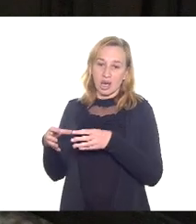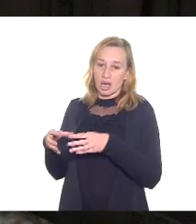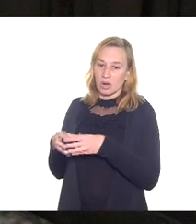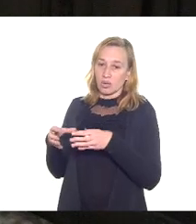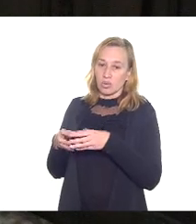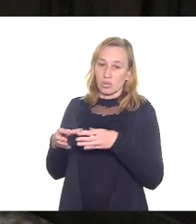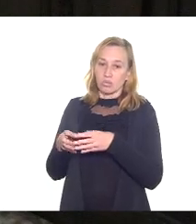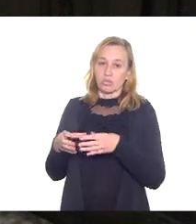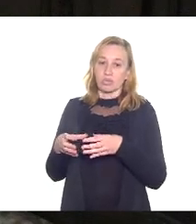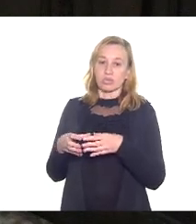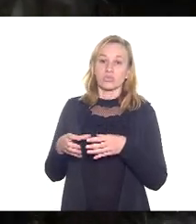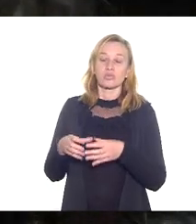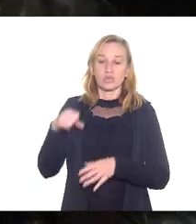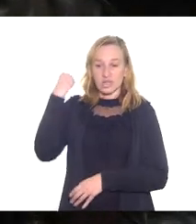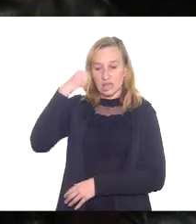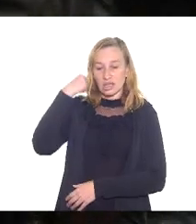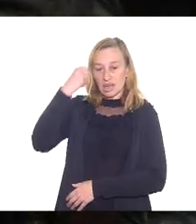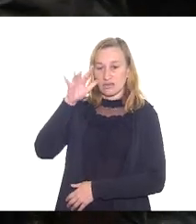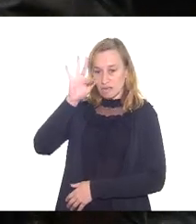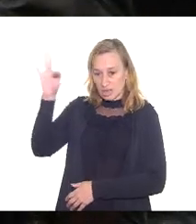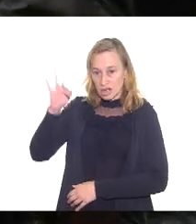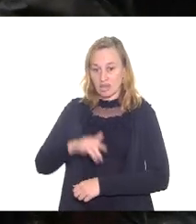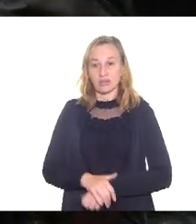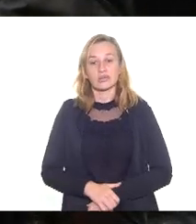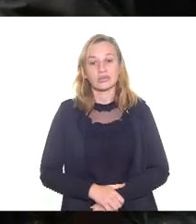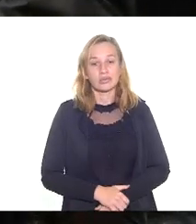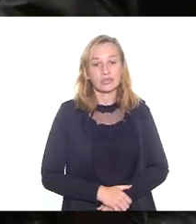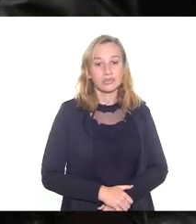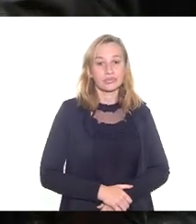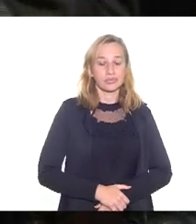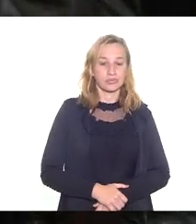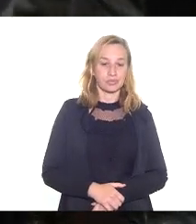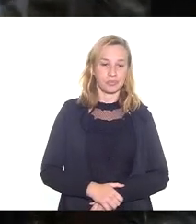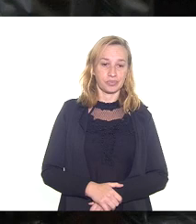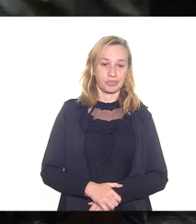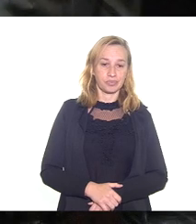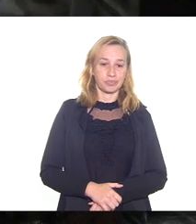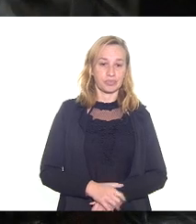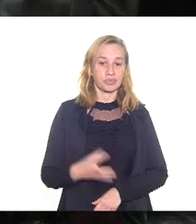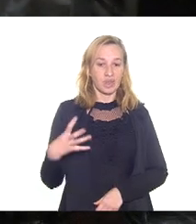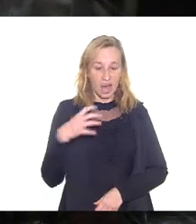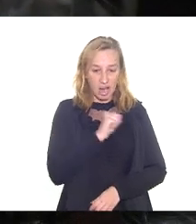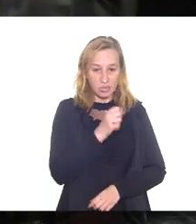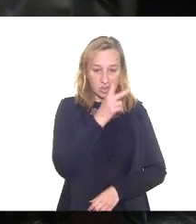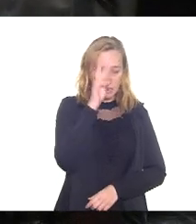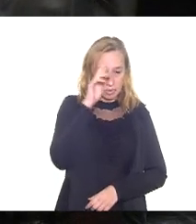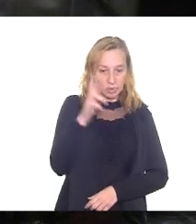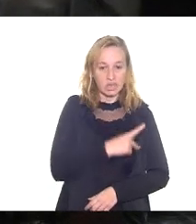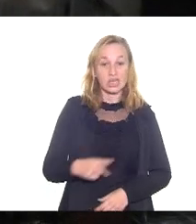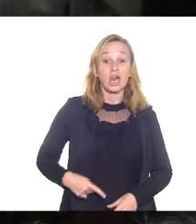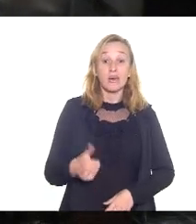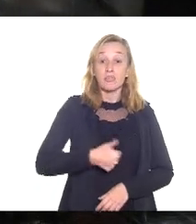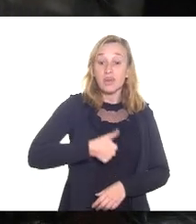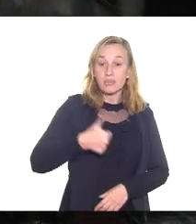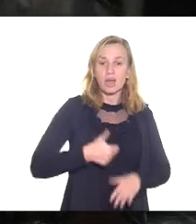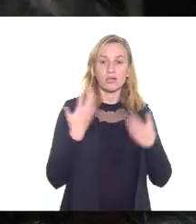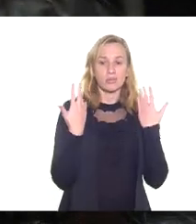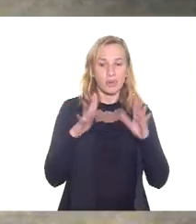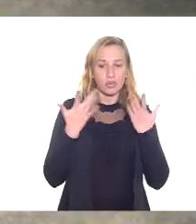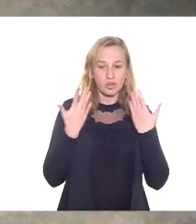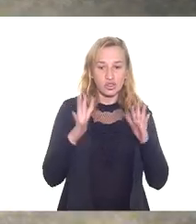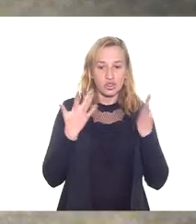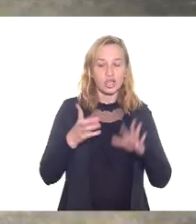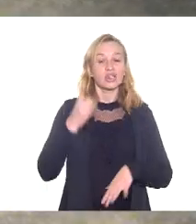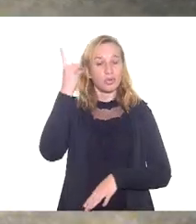Muito obrigado, presidente. Presidente, ok, deputada presidente. Rapidamente. Primeiro, aplaudir aqui